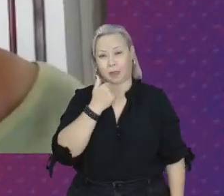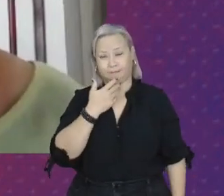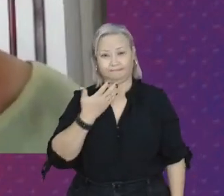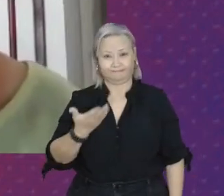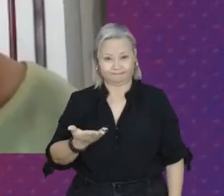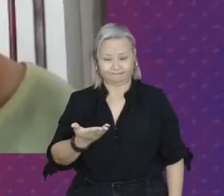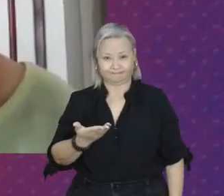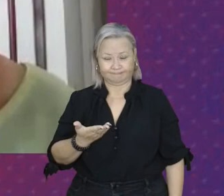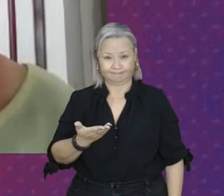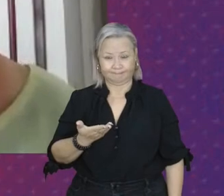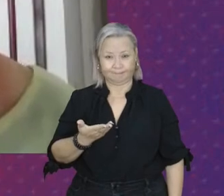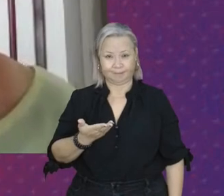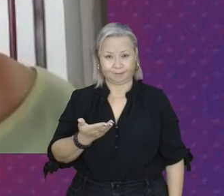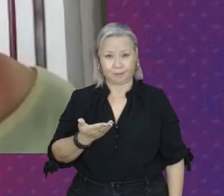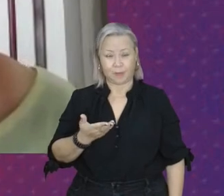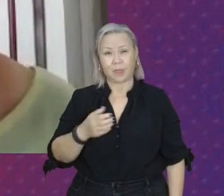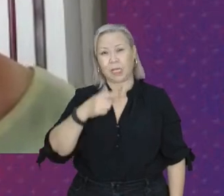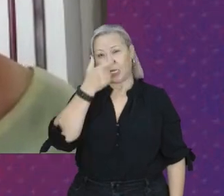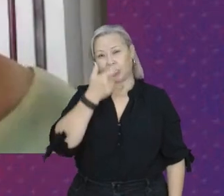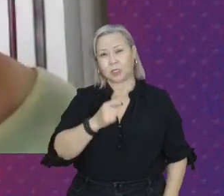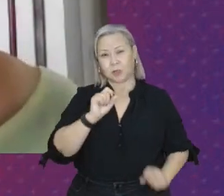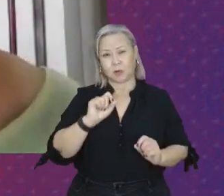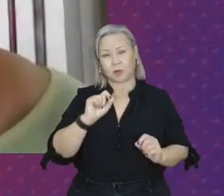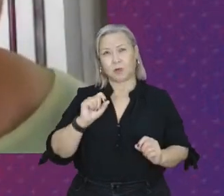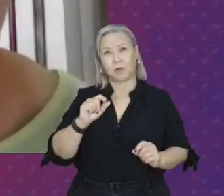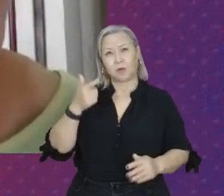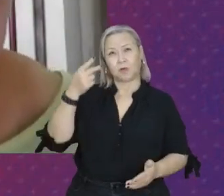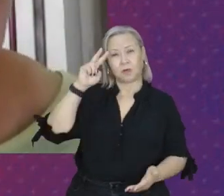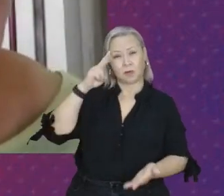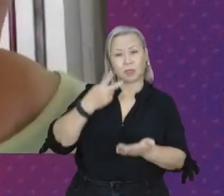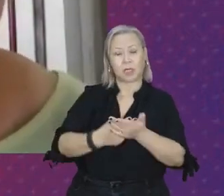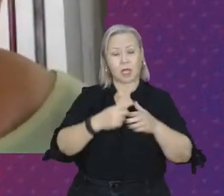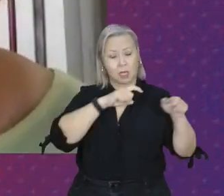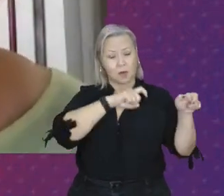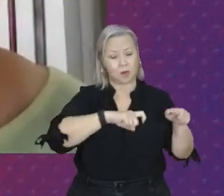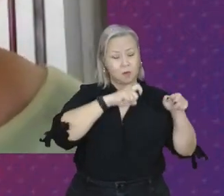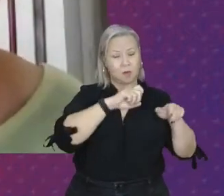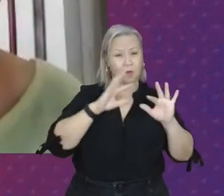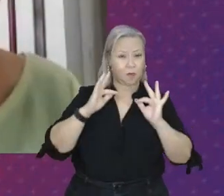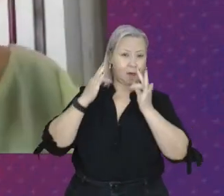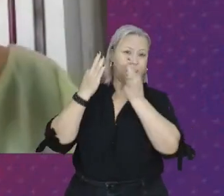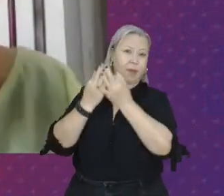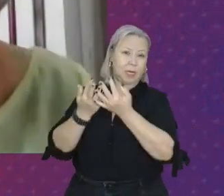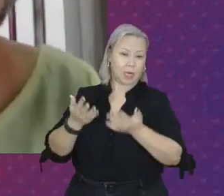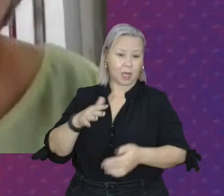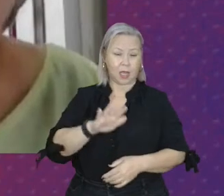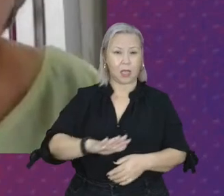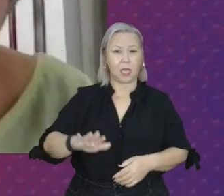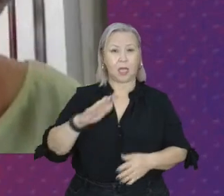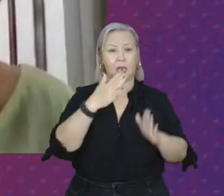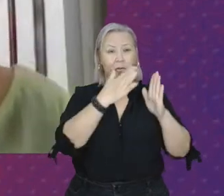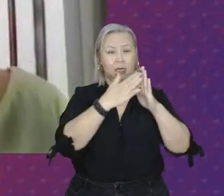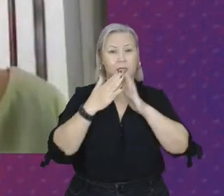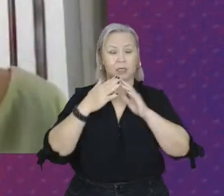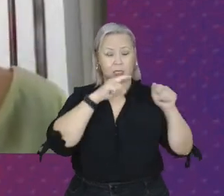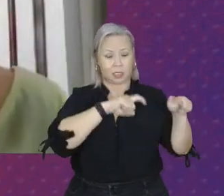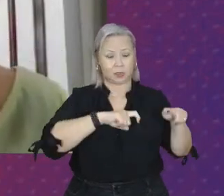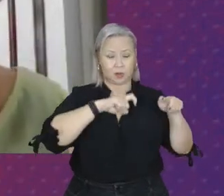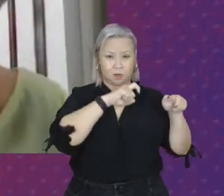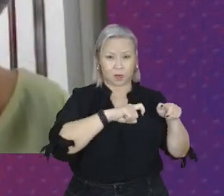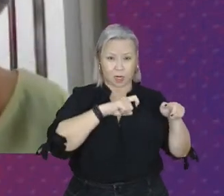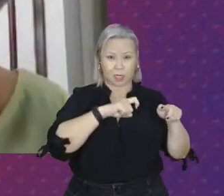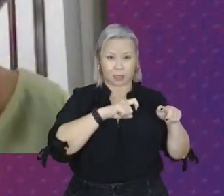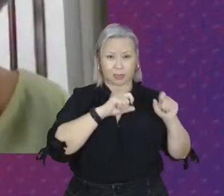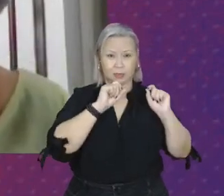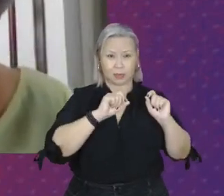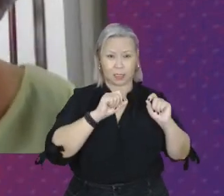E se nós formos considerar a agricultura familiar, entre os domicílios rurais, é aí